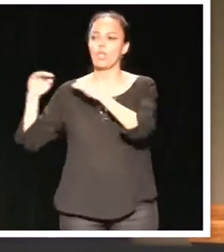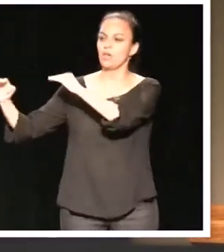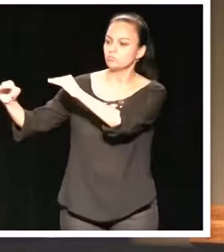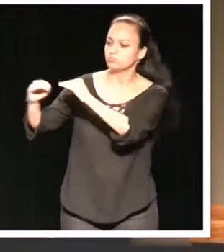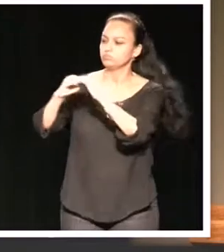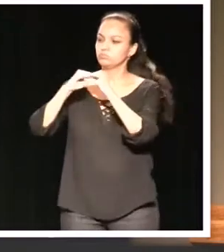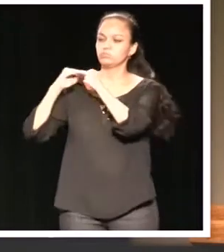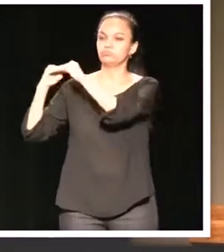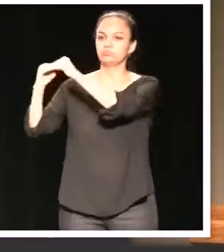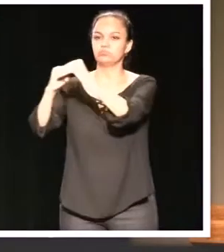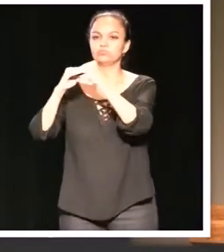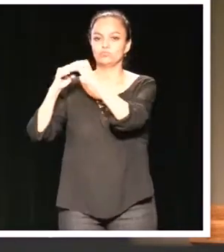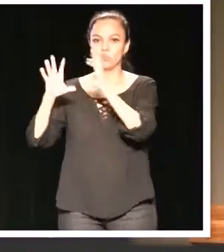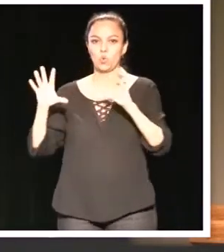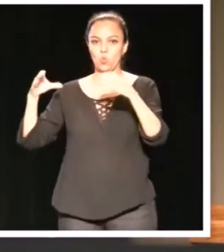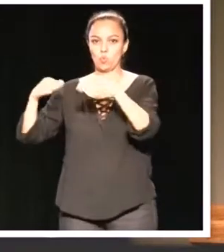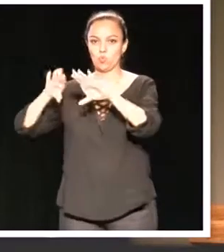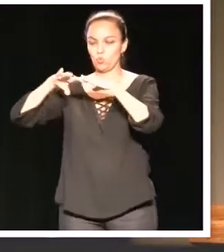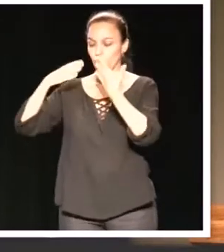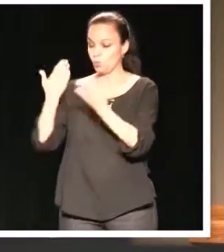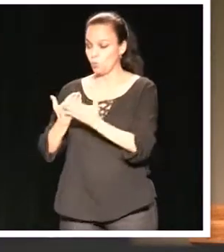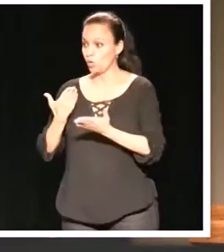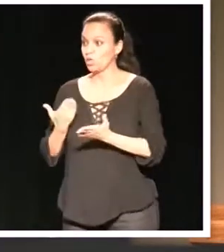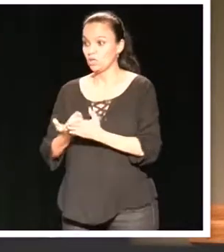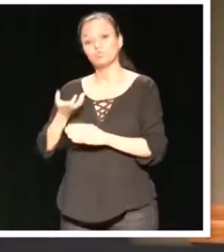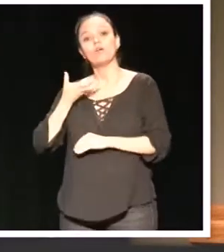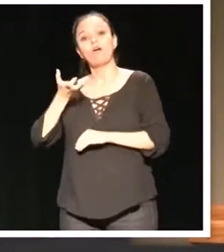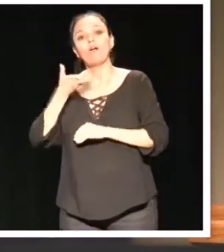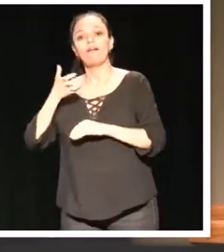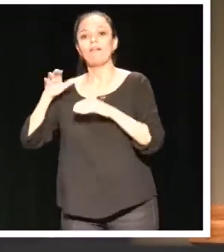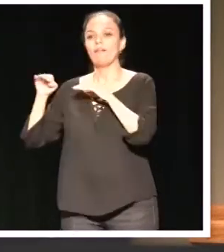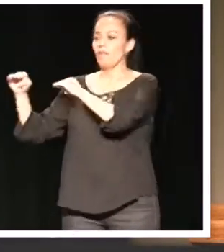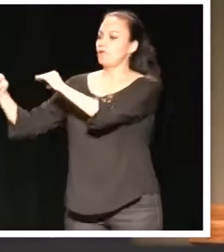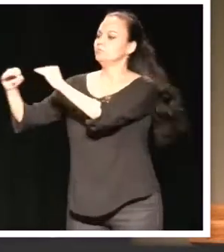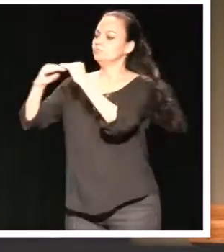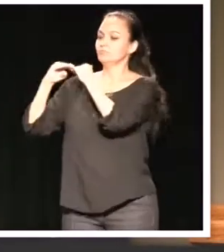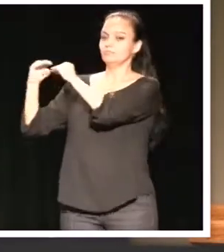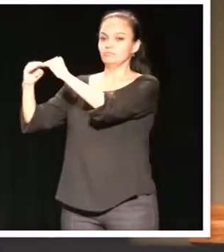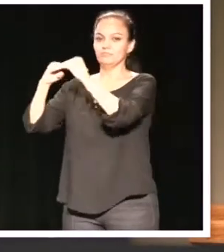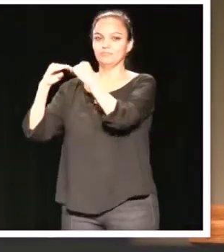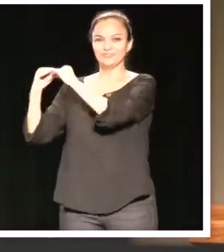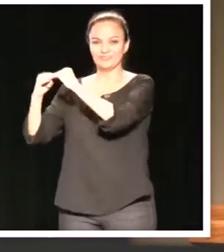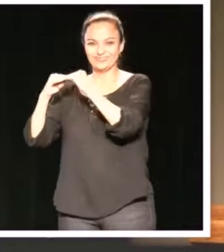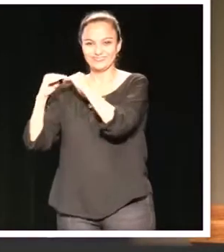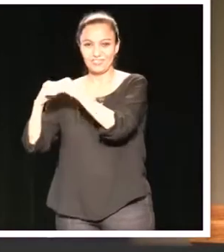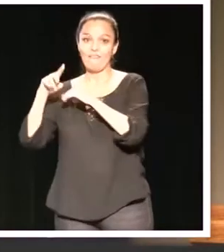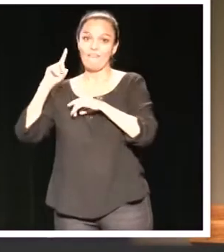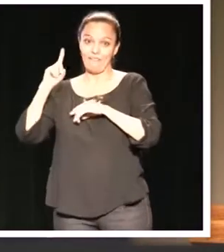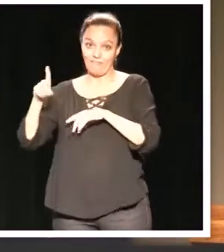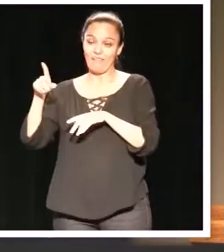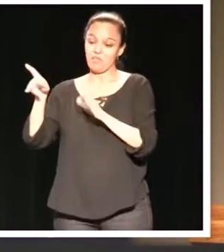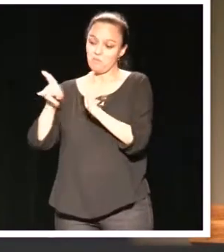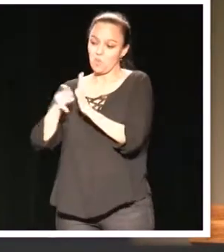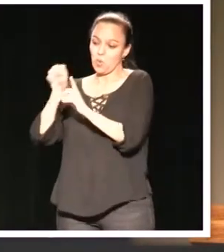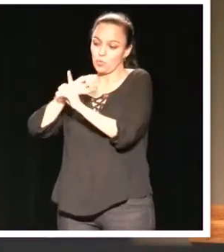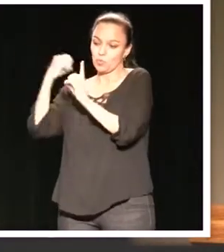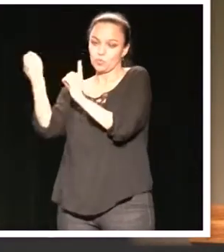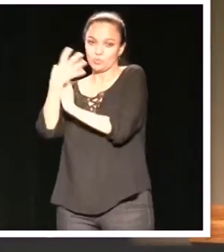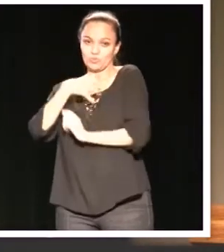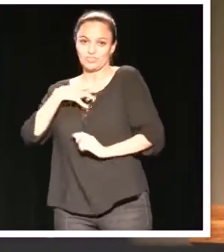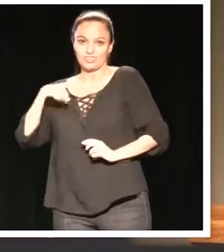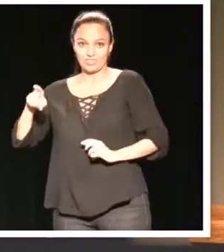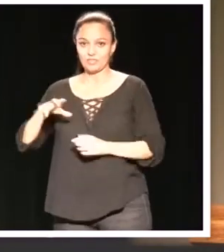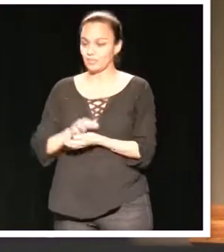populações escolares. A inclusão consiste num princípio sociológico. Se todos estão na